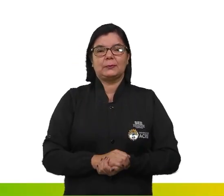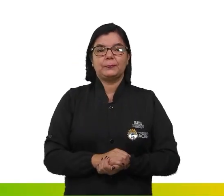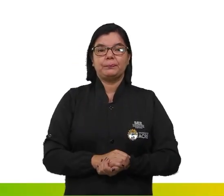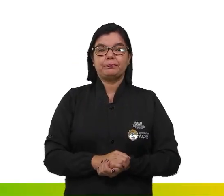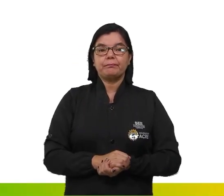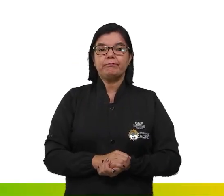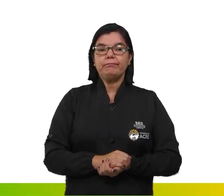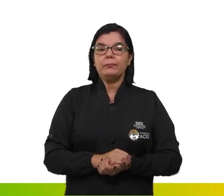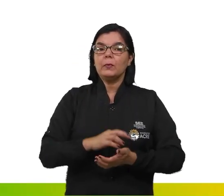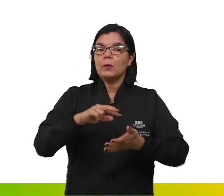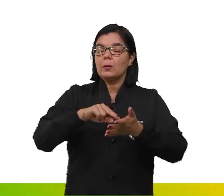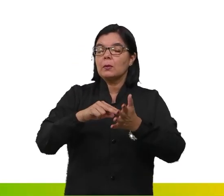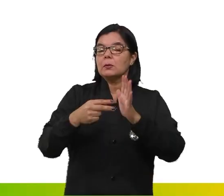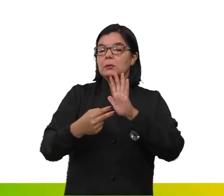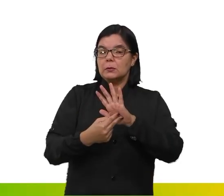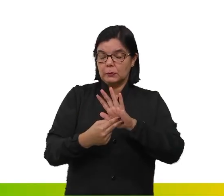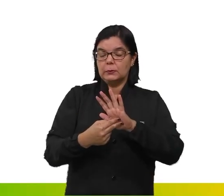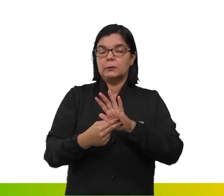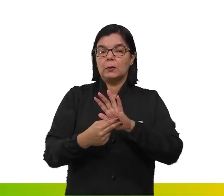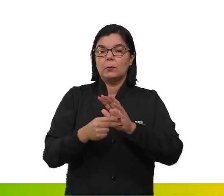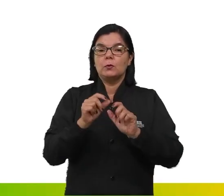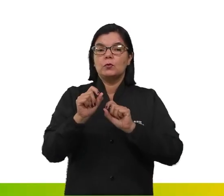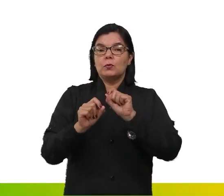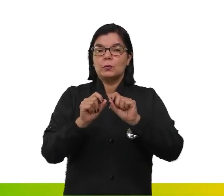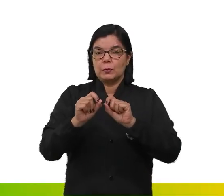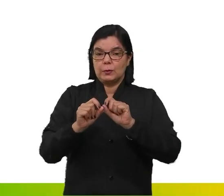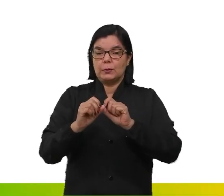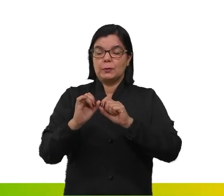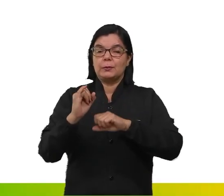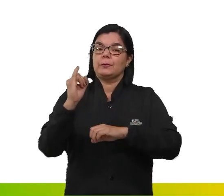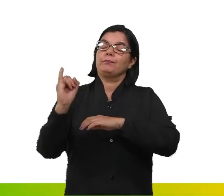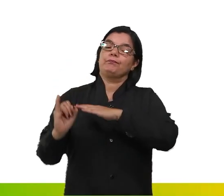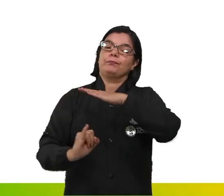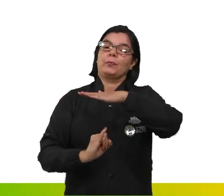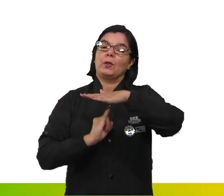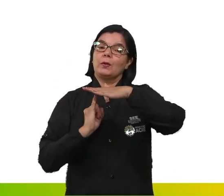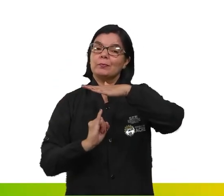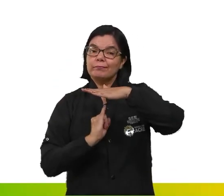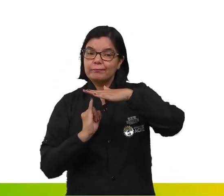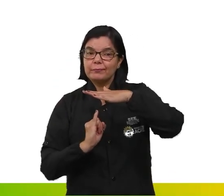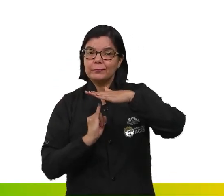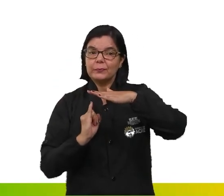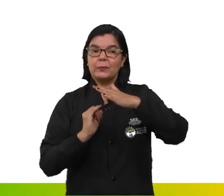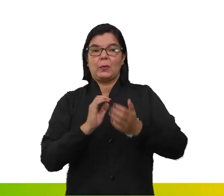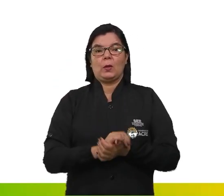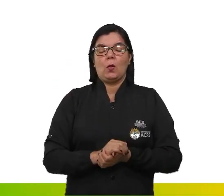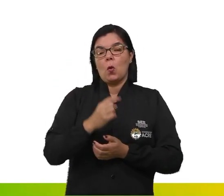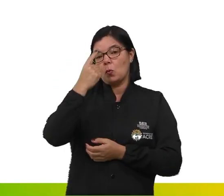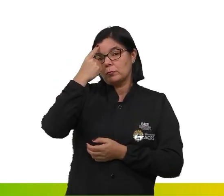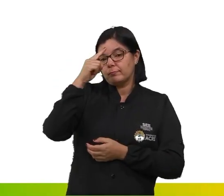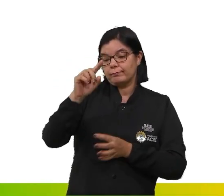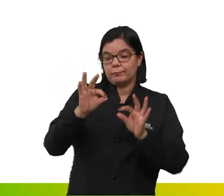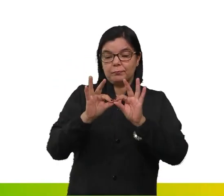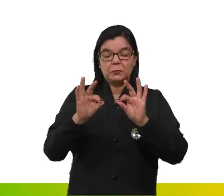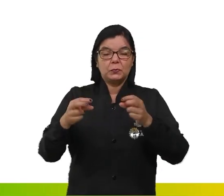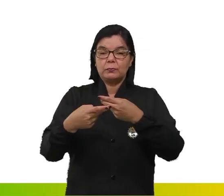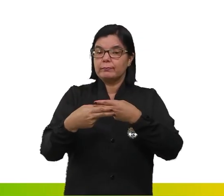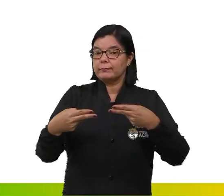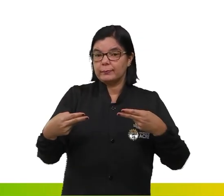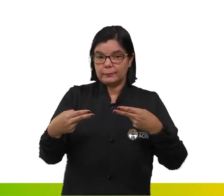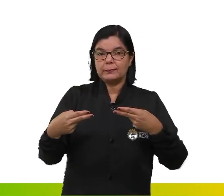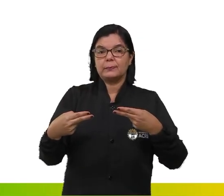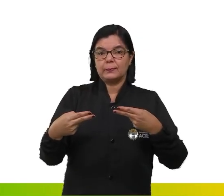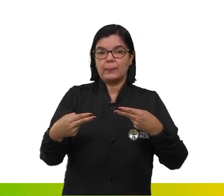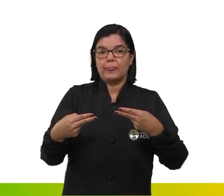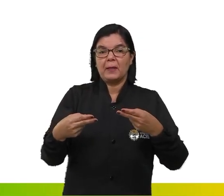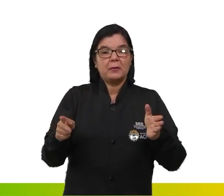Unidades de medidas não convencionais são formas alternativas e às vezes informais ou criativas de medir algo,